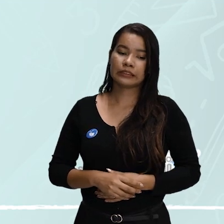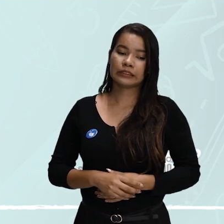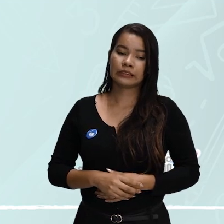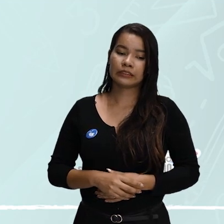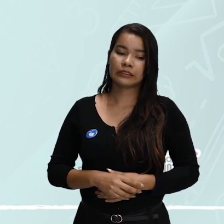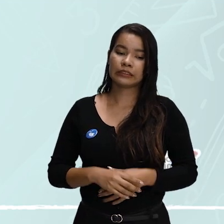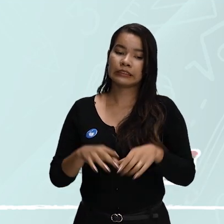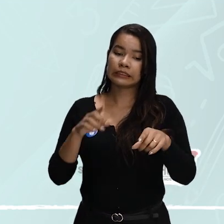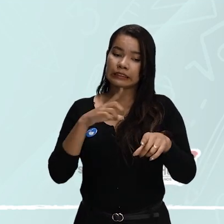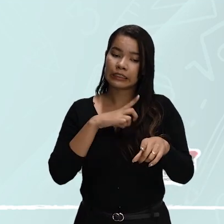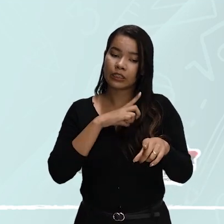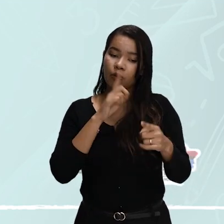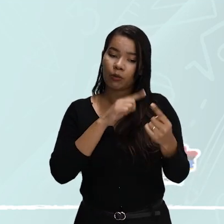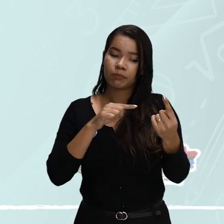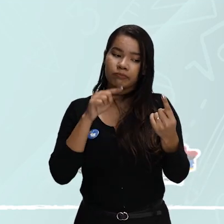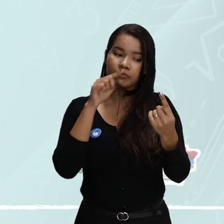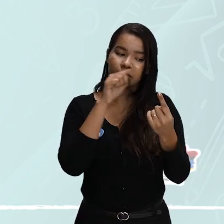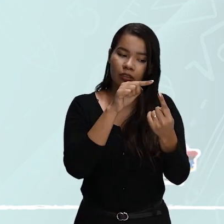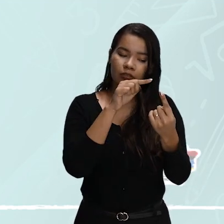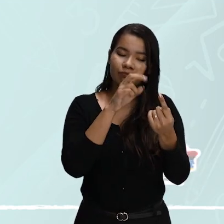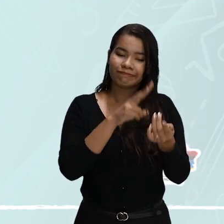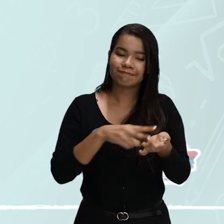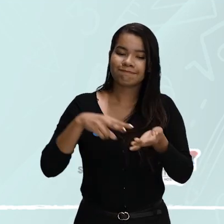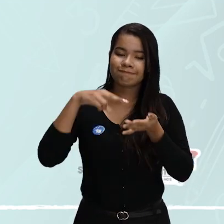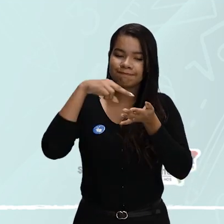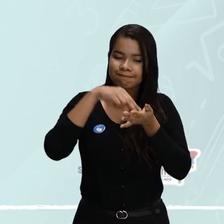Tem por objetivo consolidar